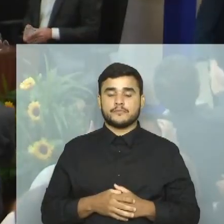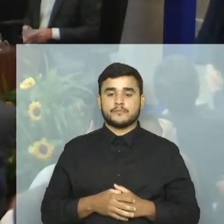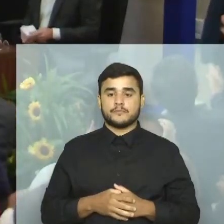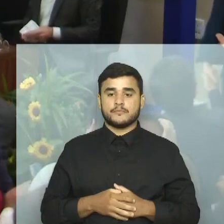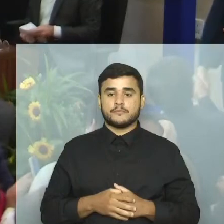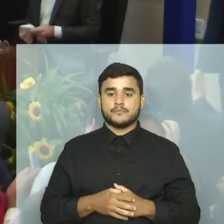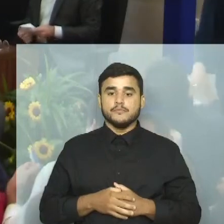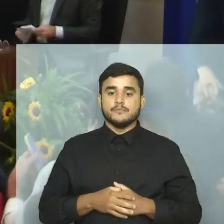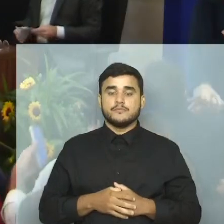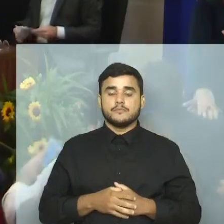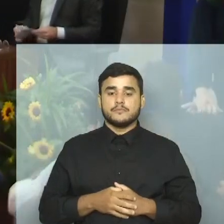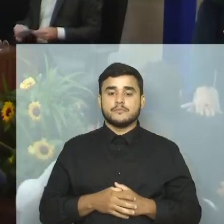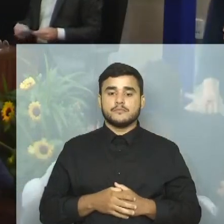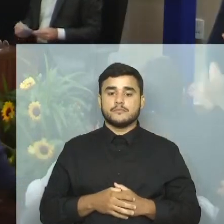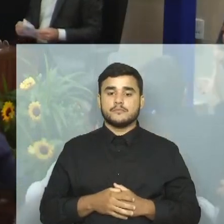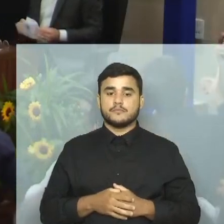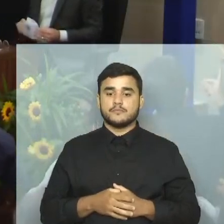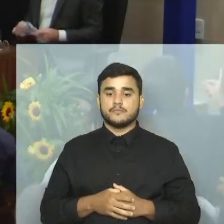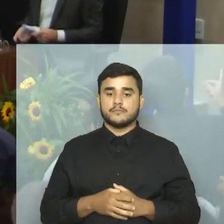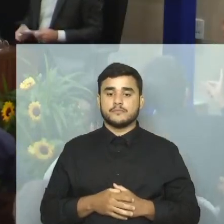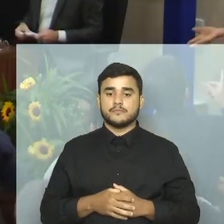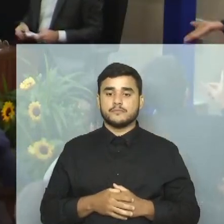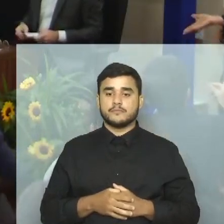É um minutinho só.